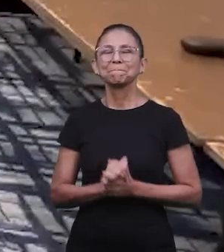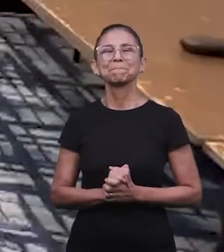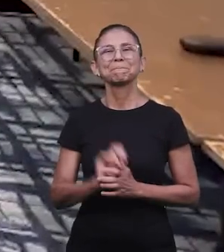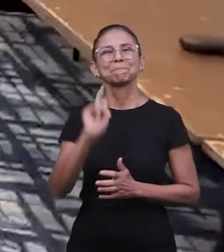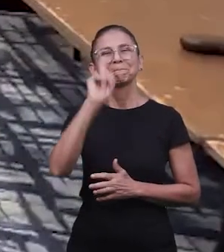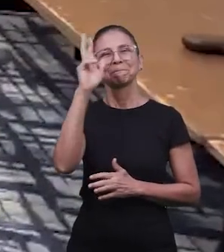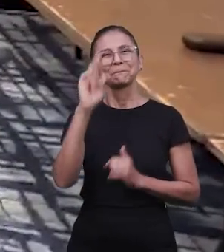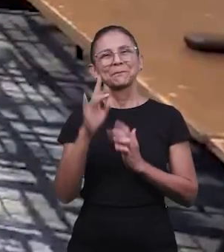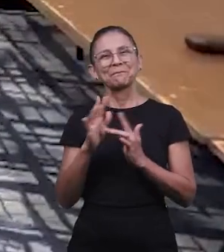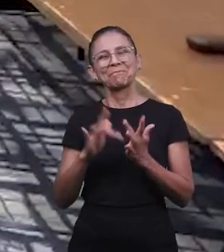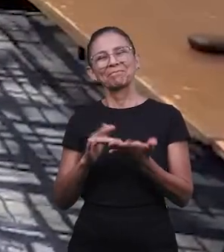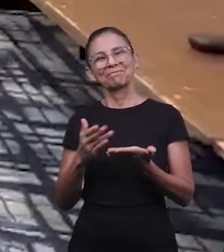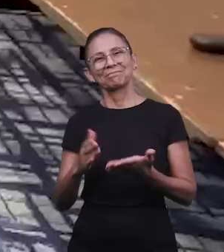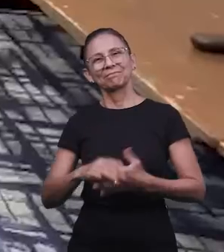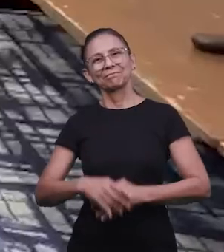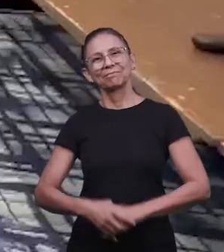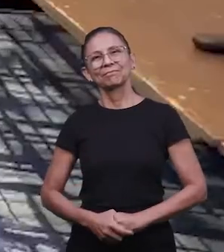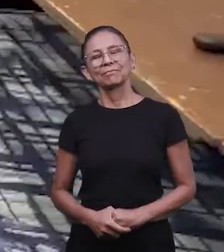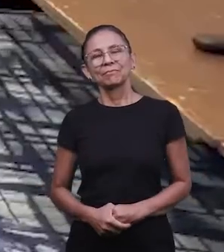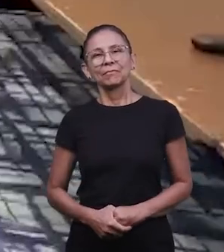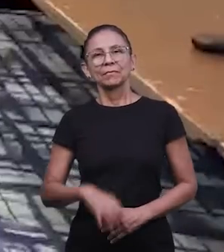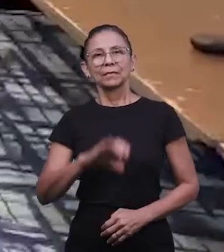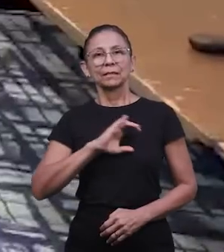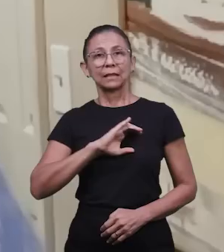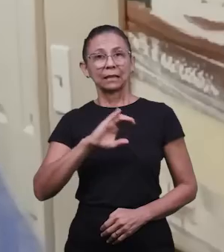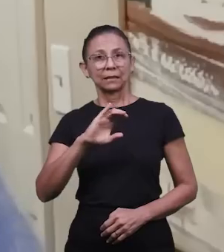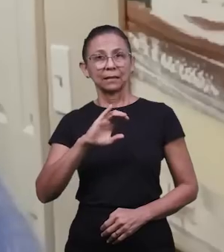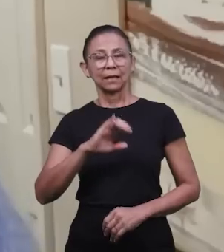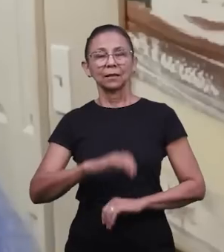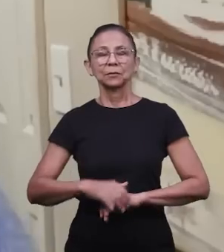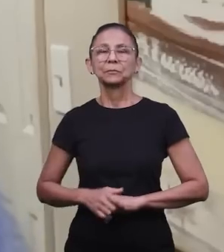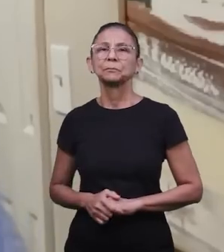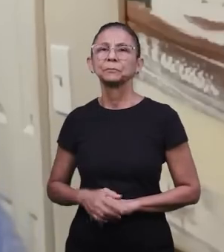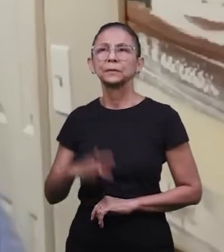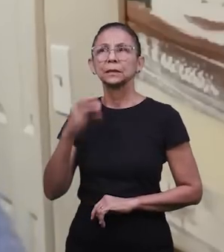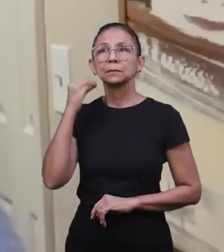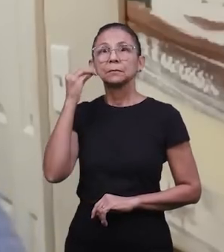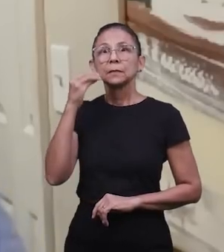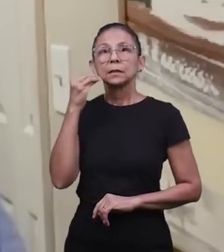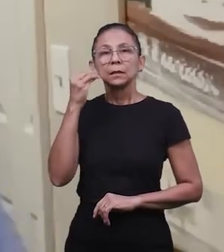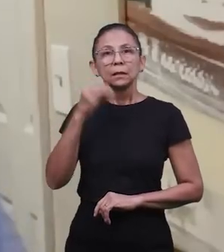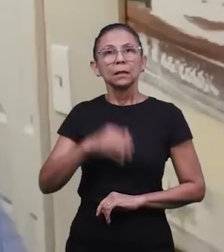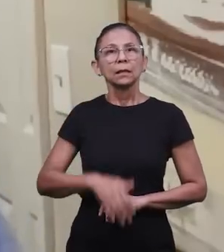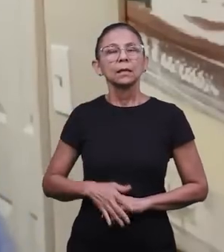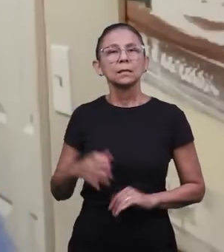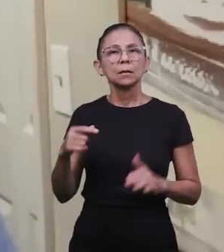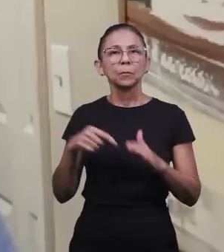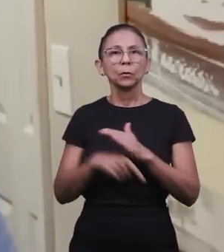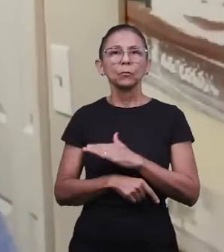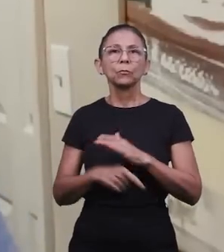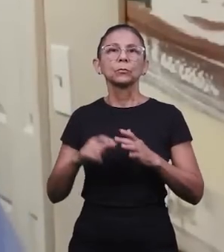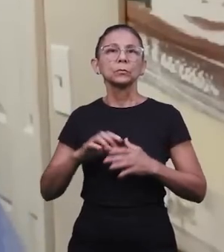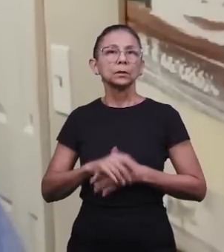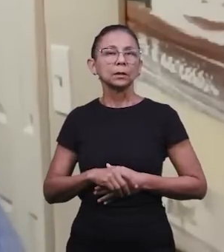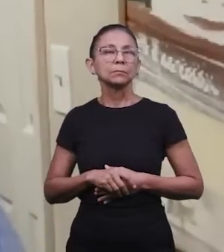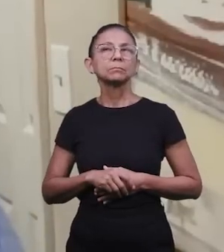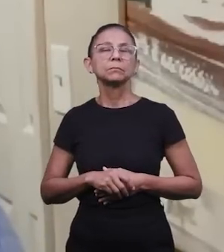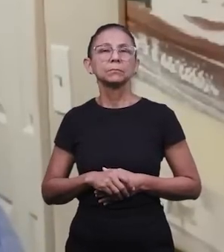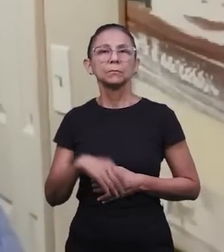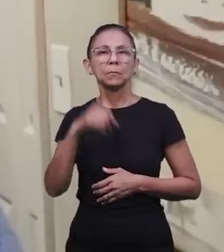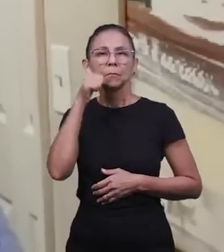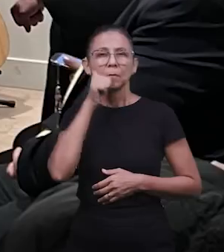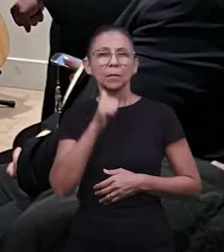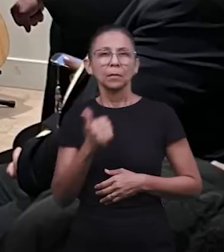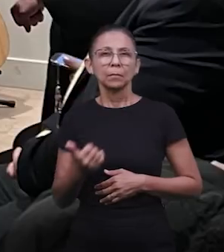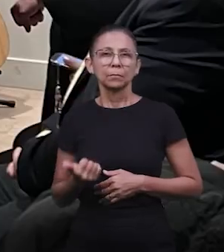dessa noite. A todos, a paz do Senhor Jesus. E no Canadá, o Senhor concedeu uma experiência em Montreal, na província